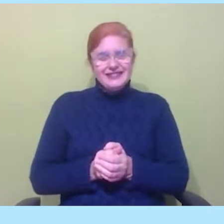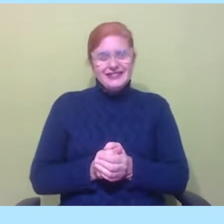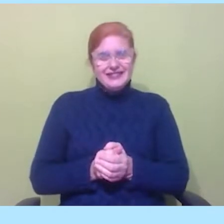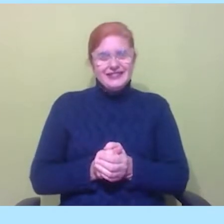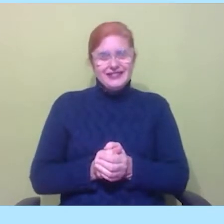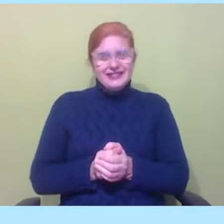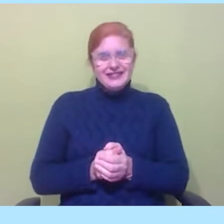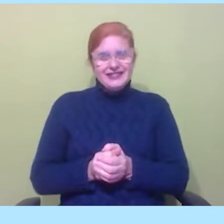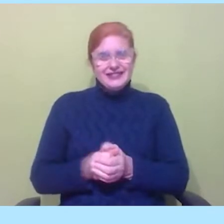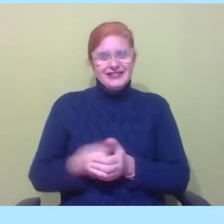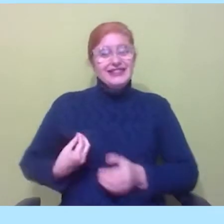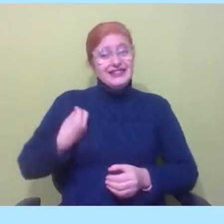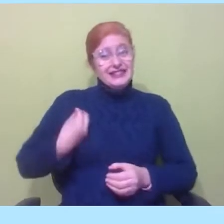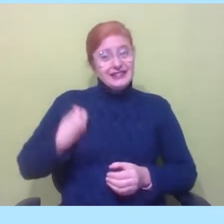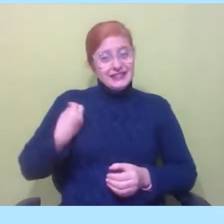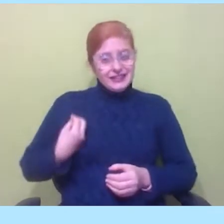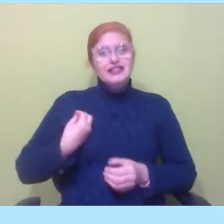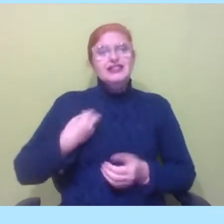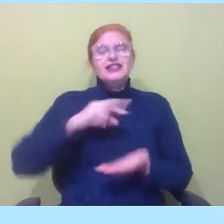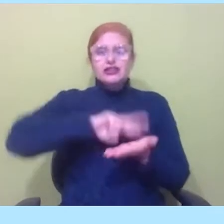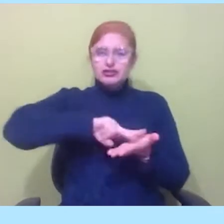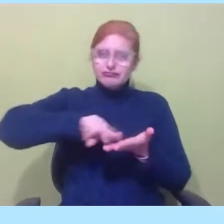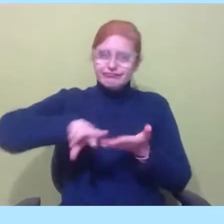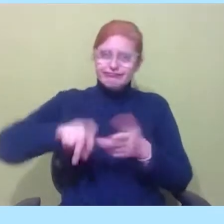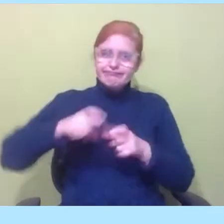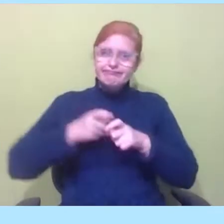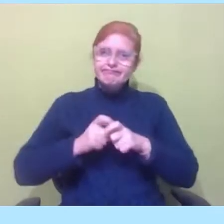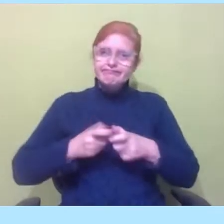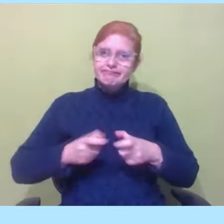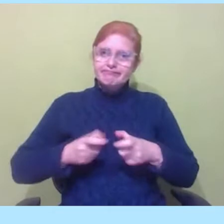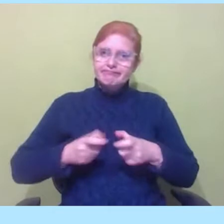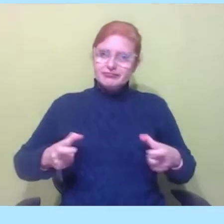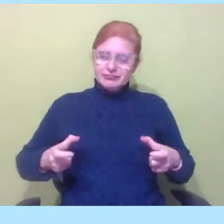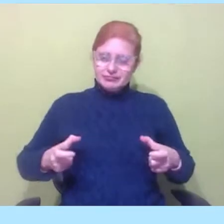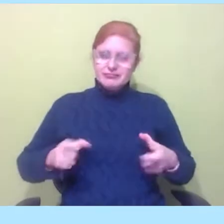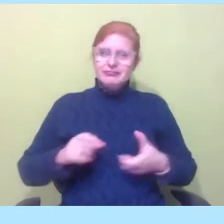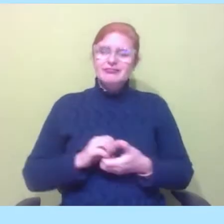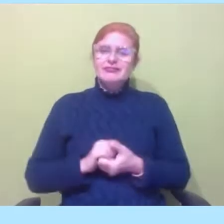existe uma diversidade tão grande de